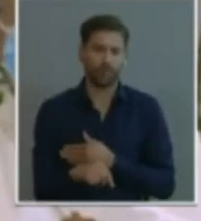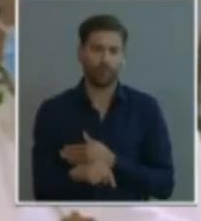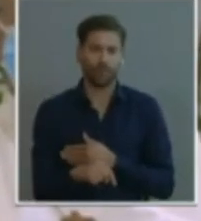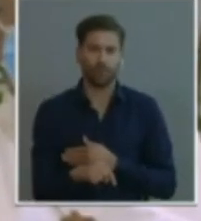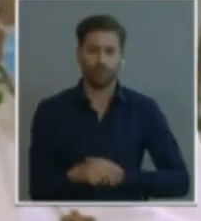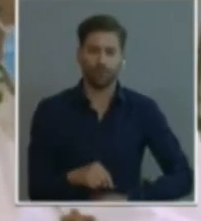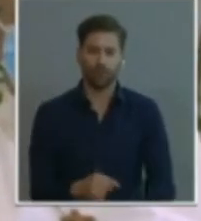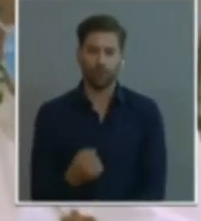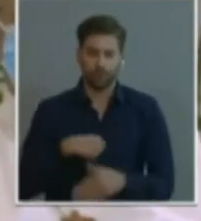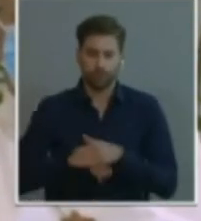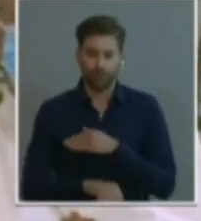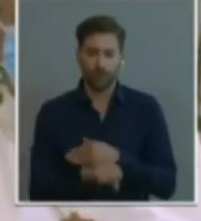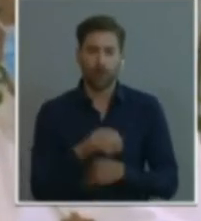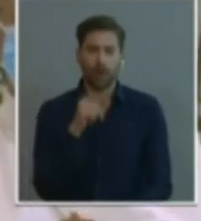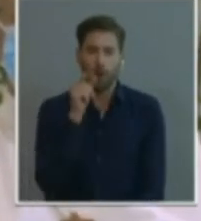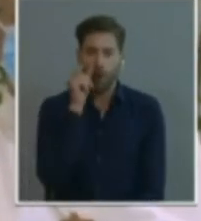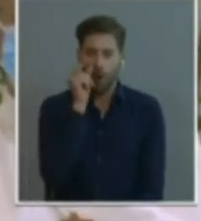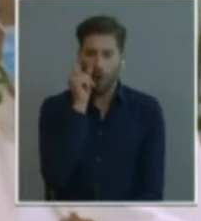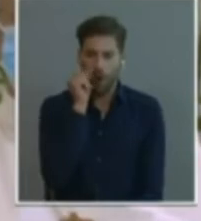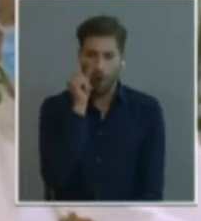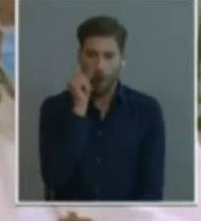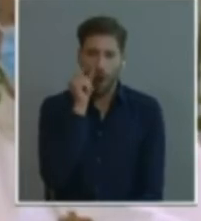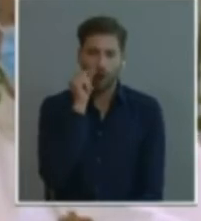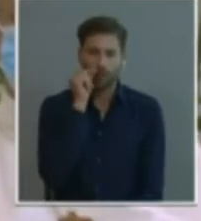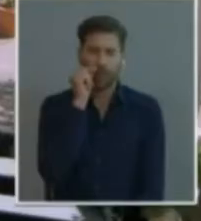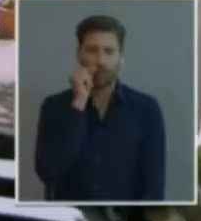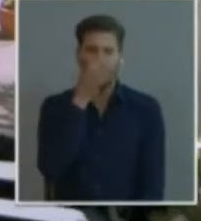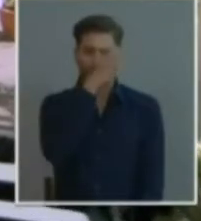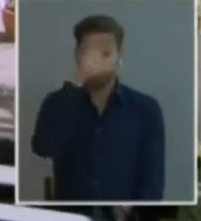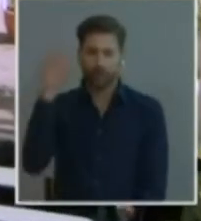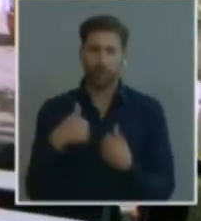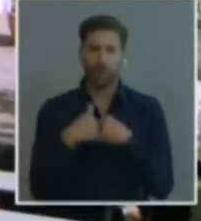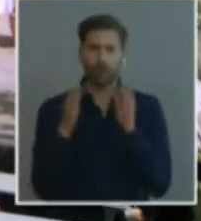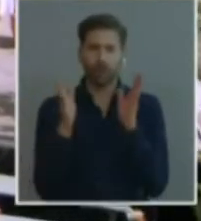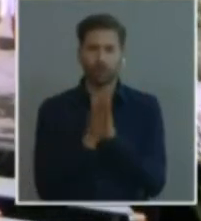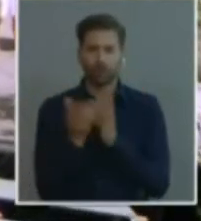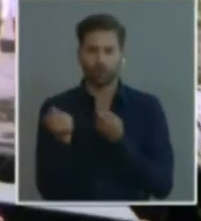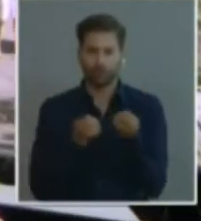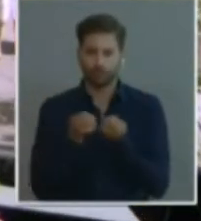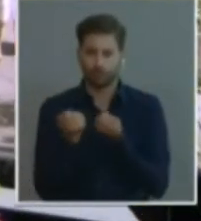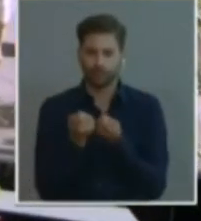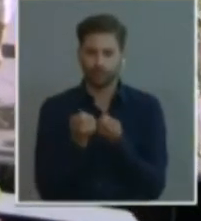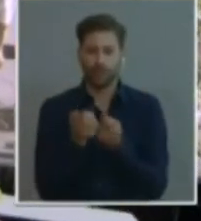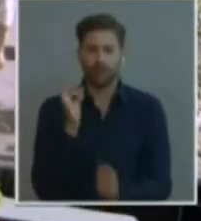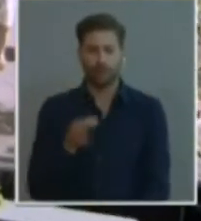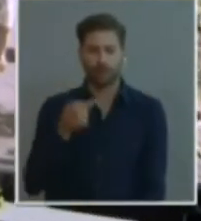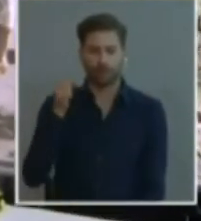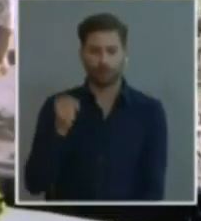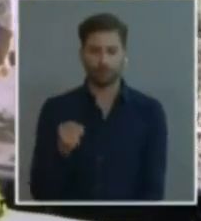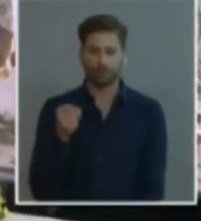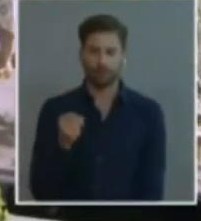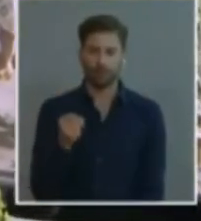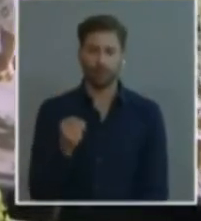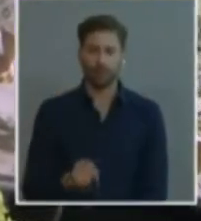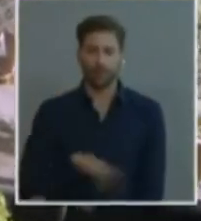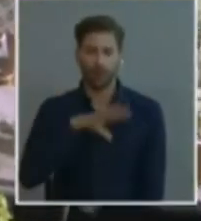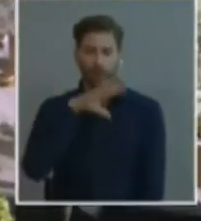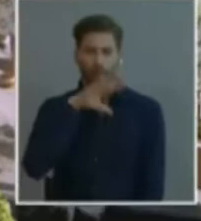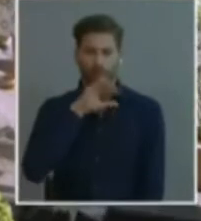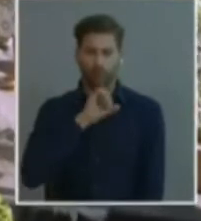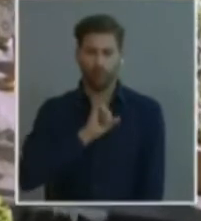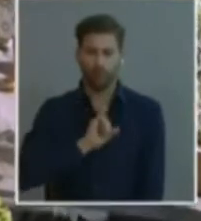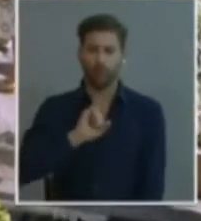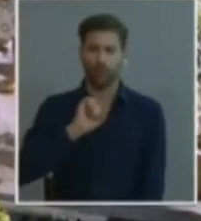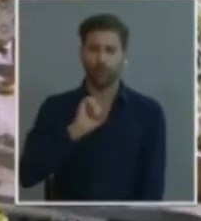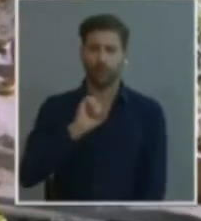varão, que há de reger todas as nações com cetro de ferro. O filho foi levado